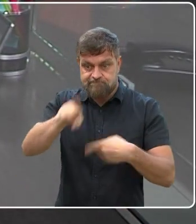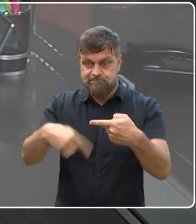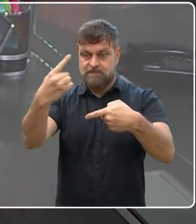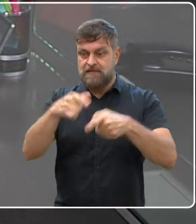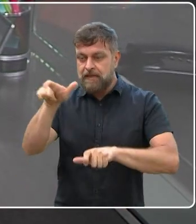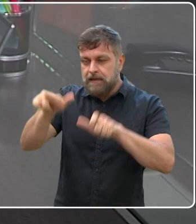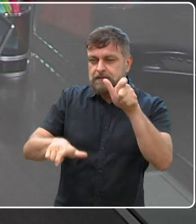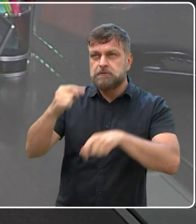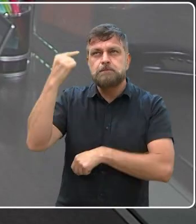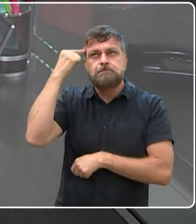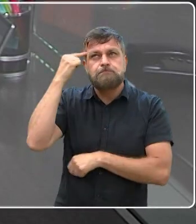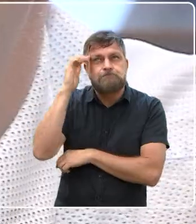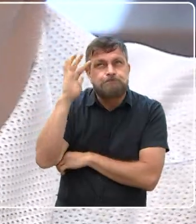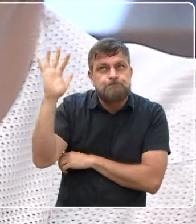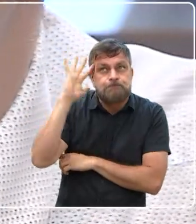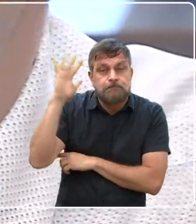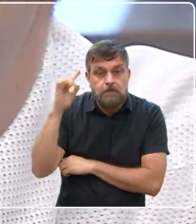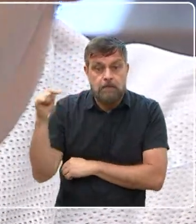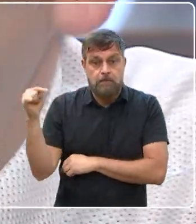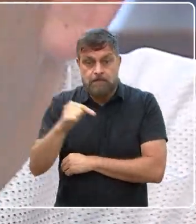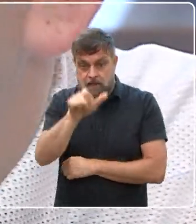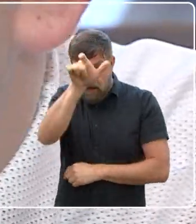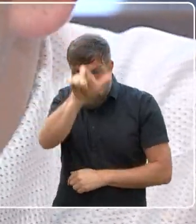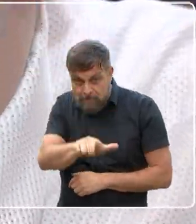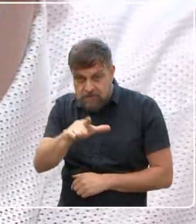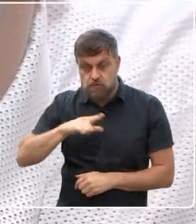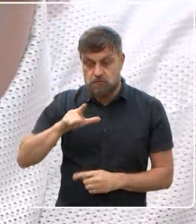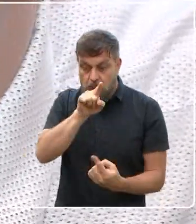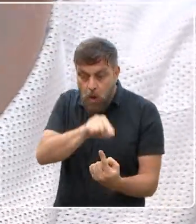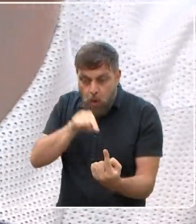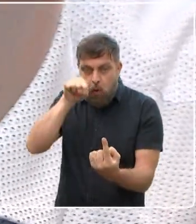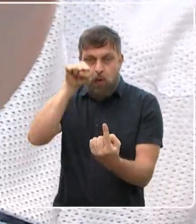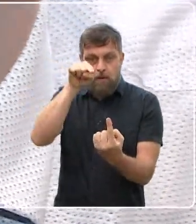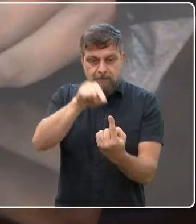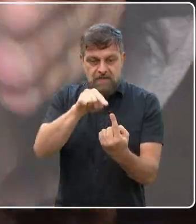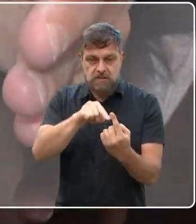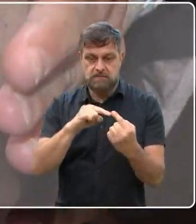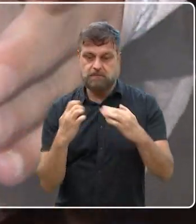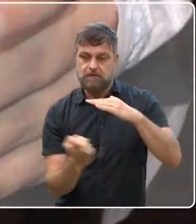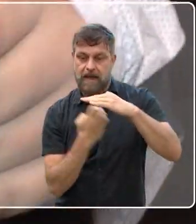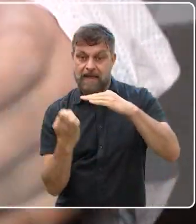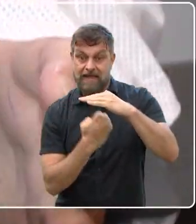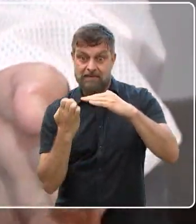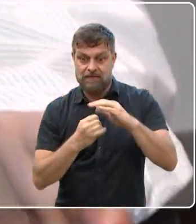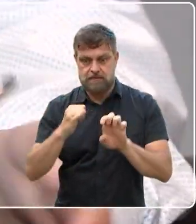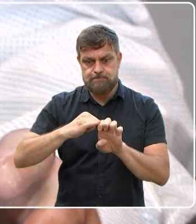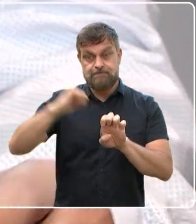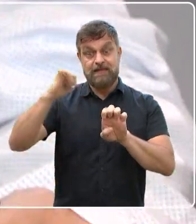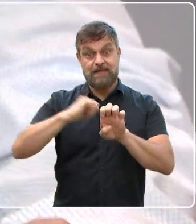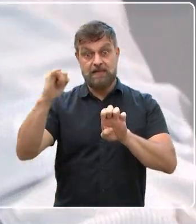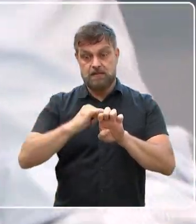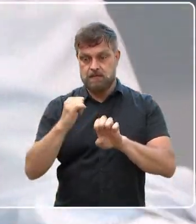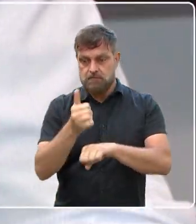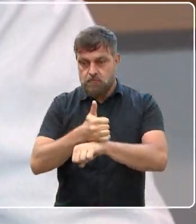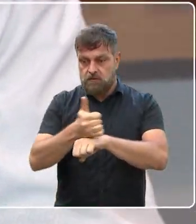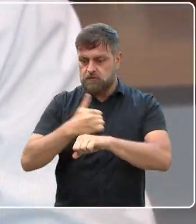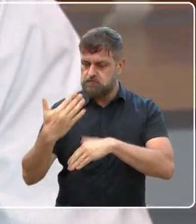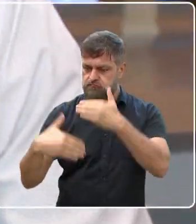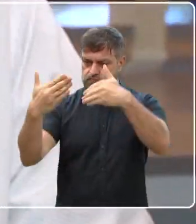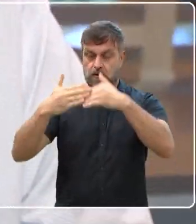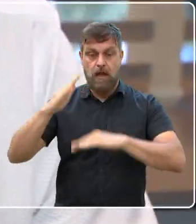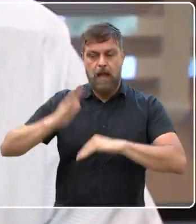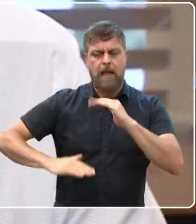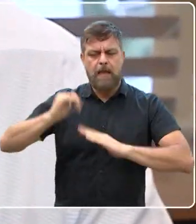sucesso para algumas pessoas. E esses podem ser objetivos para empreender na carreira. E algumas